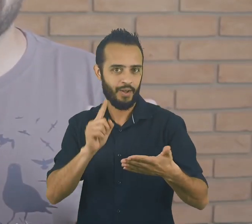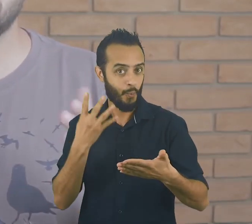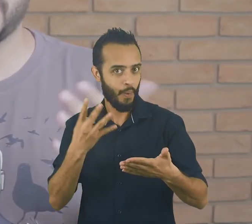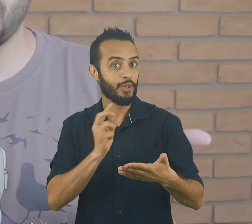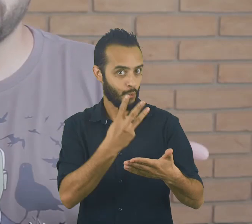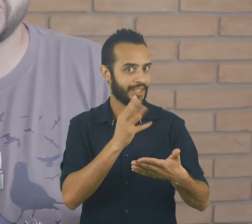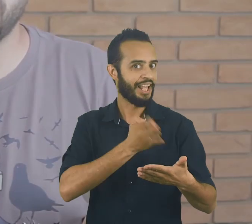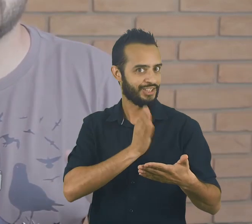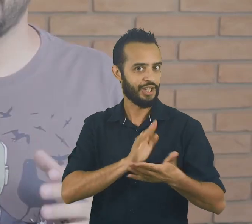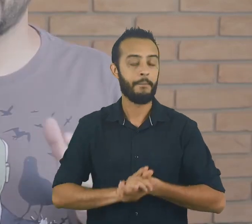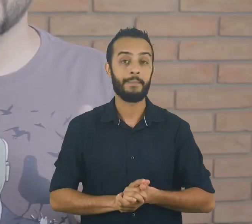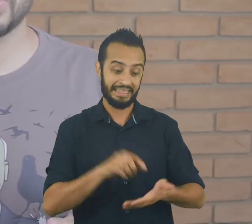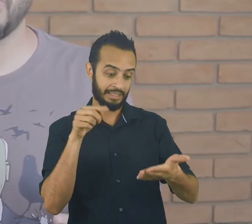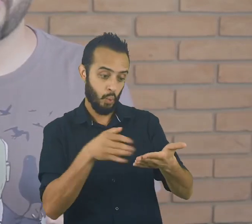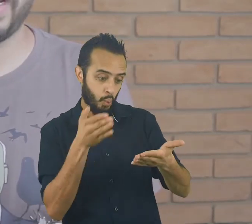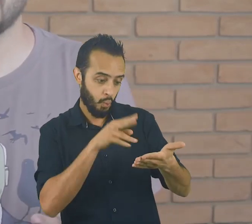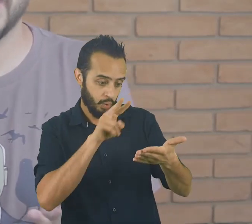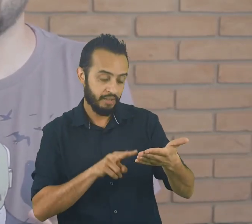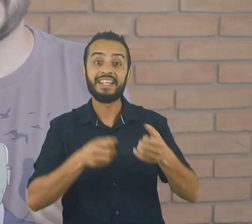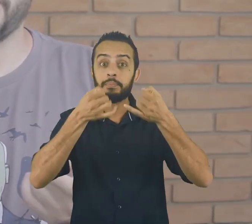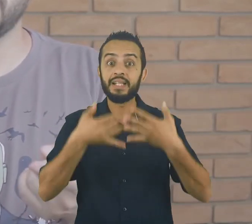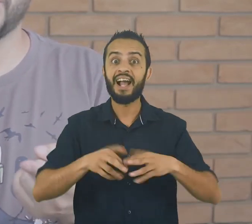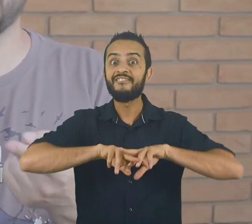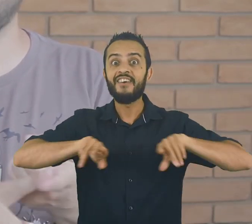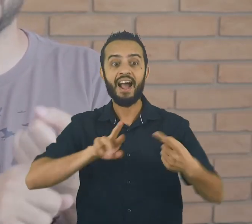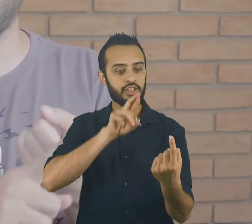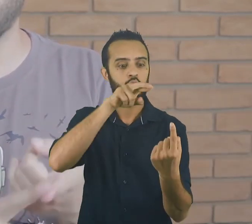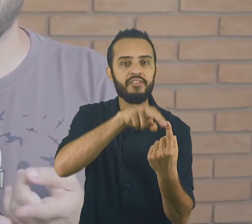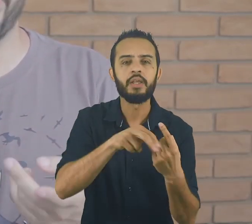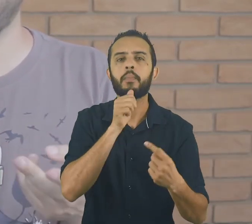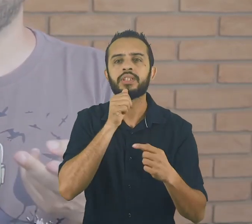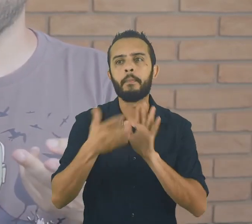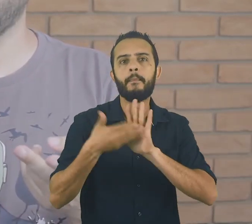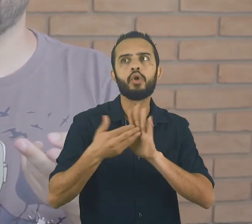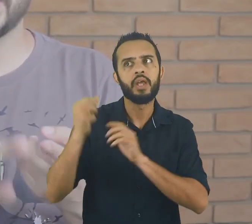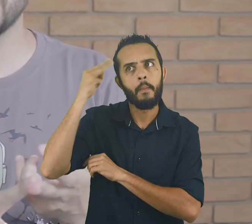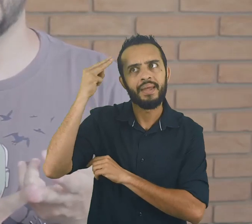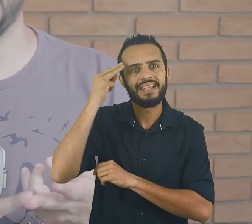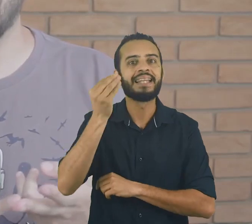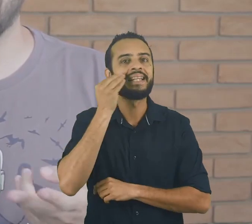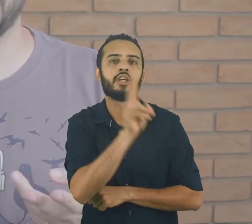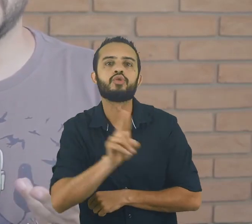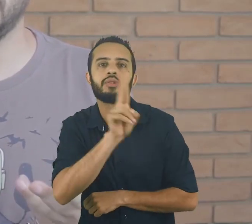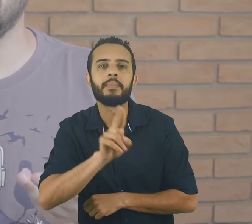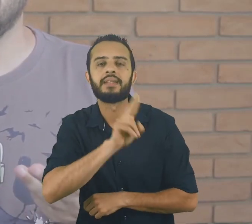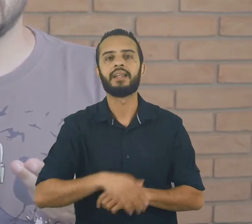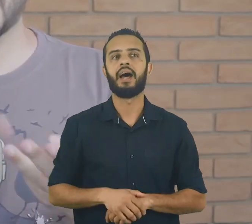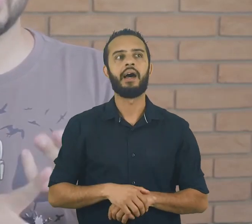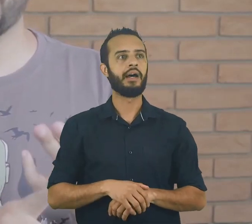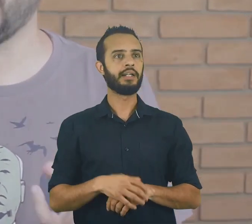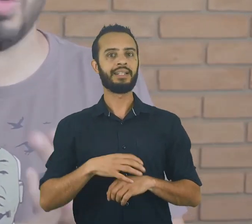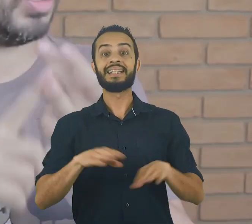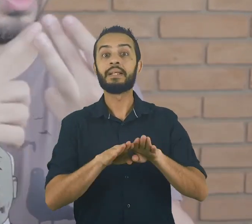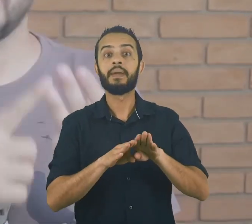lá ele vai explicar um monte de coisa que a gente usa como referência mesmo, que é, por exemplo, modelo mental, teste de usabilidade,